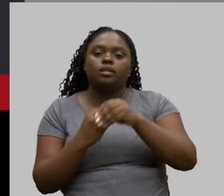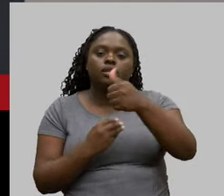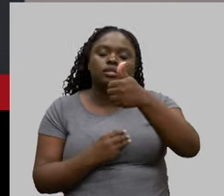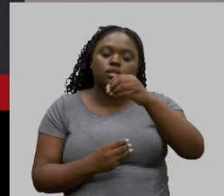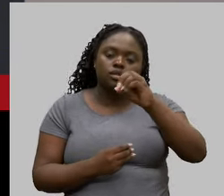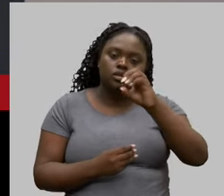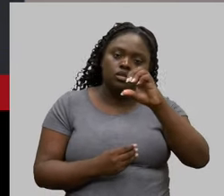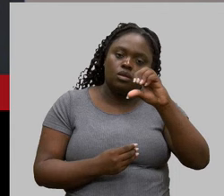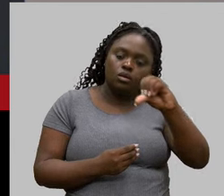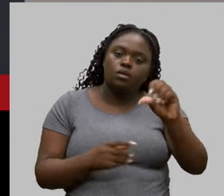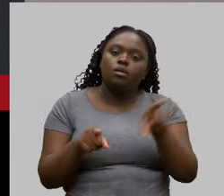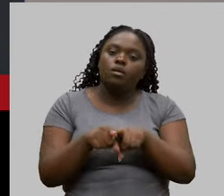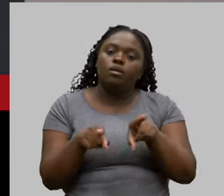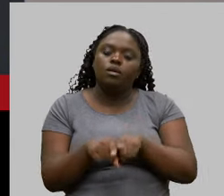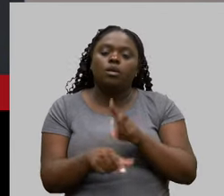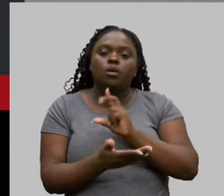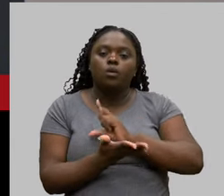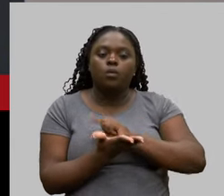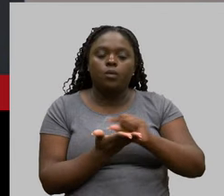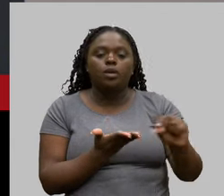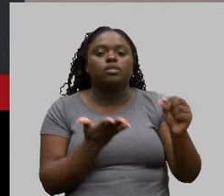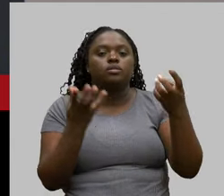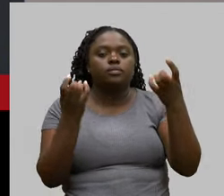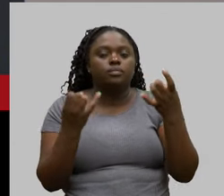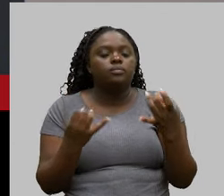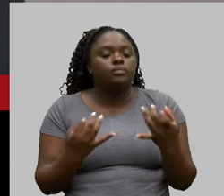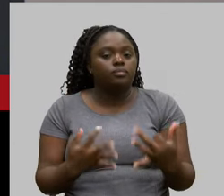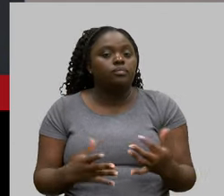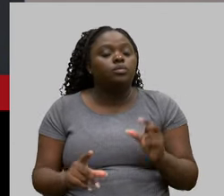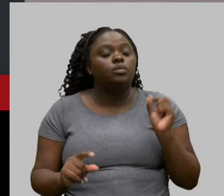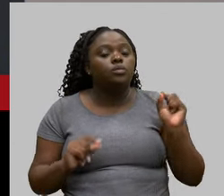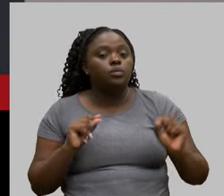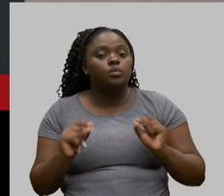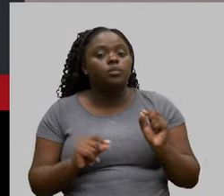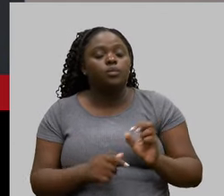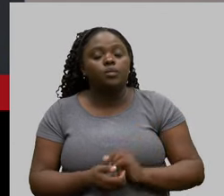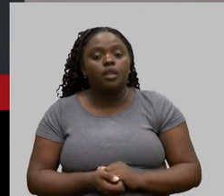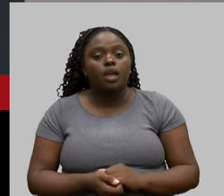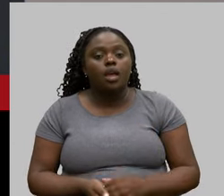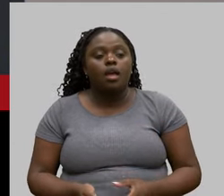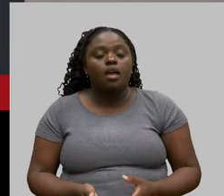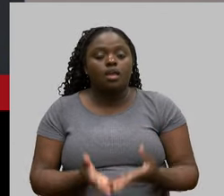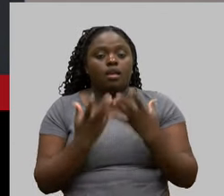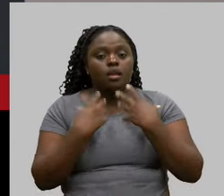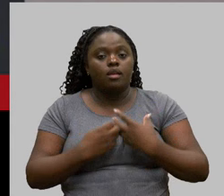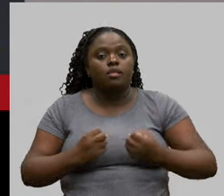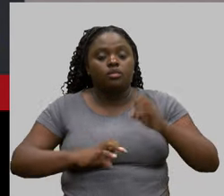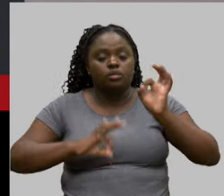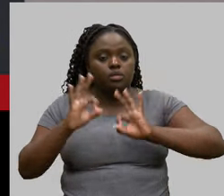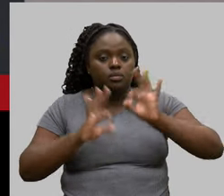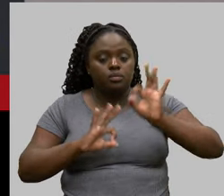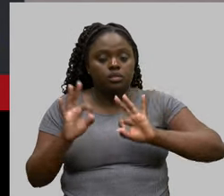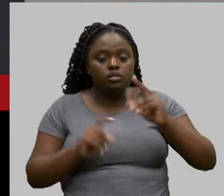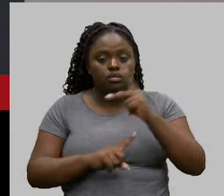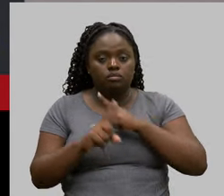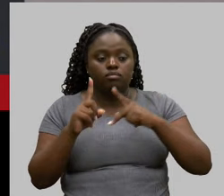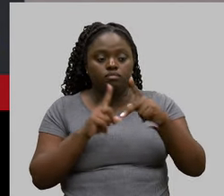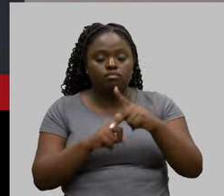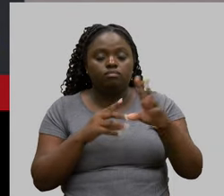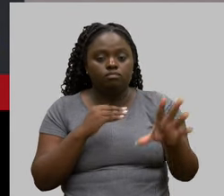202 da Constituição diz que a Adesão aos planos de previdência complementar